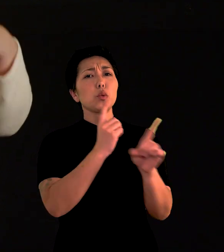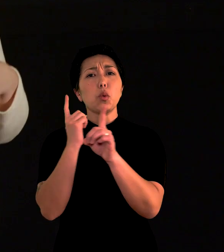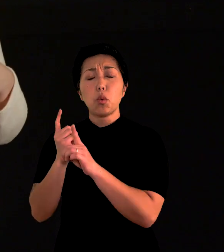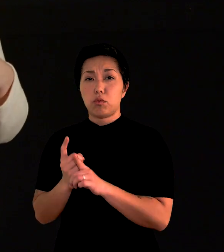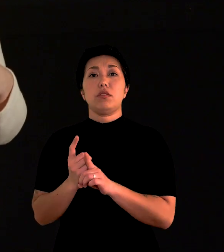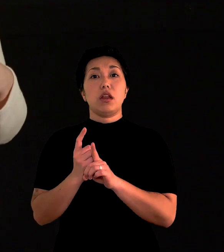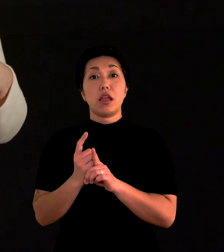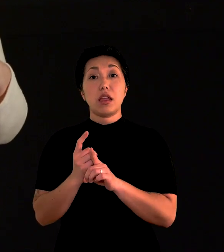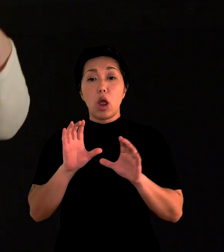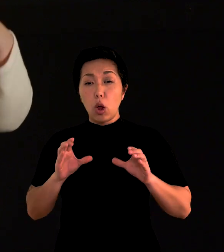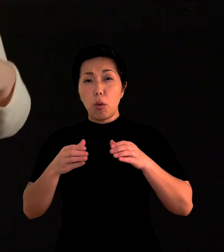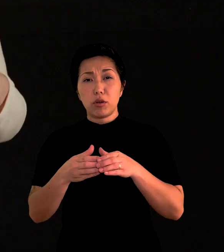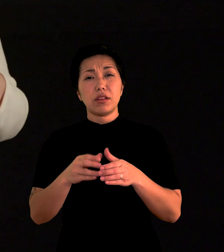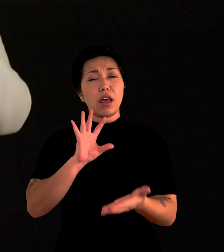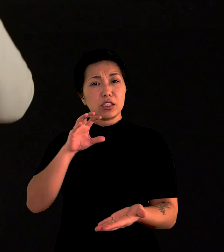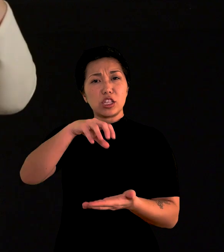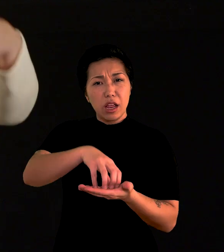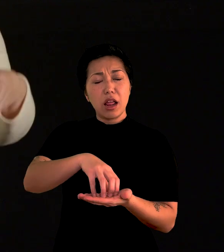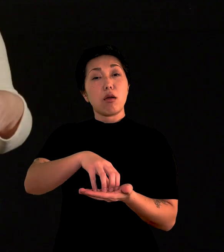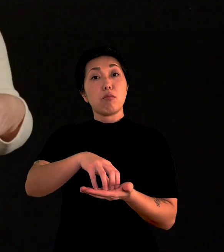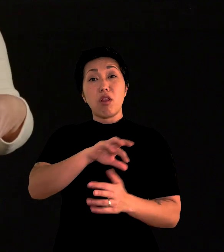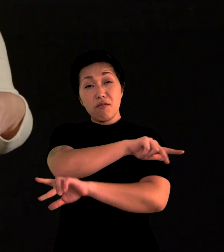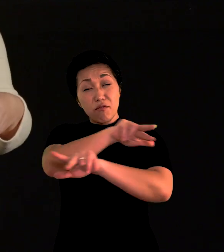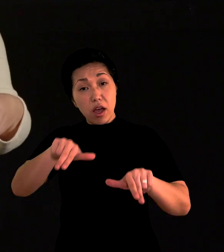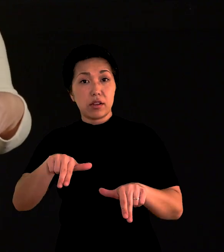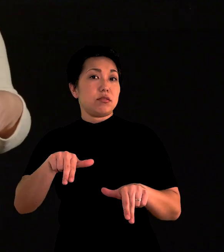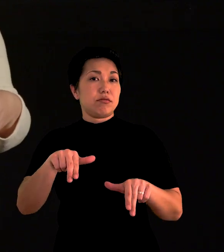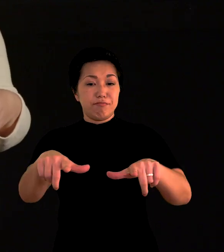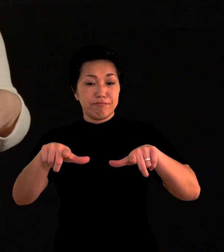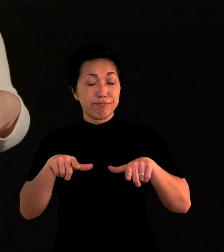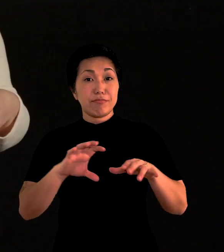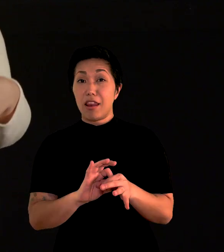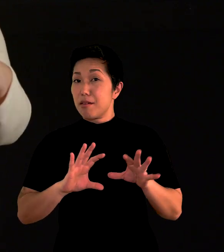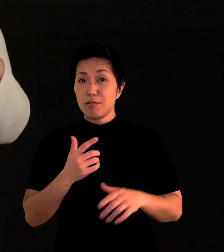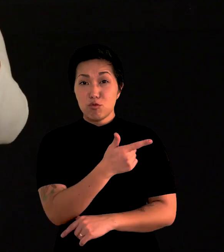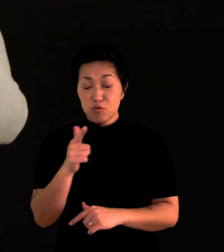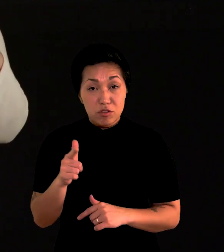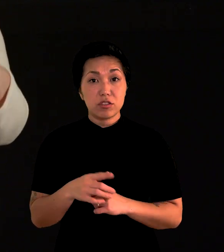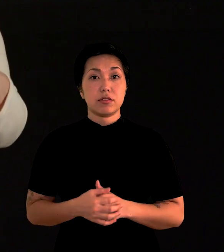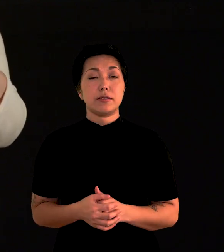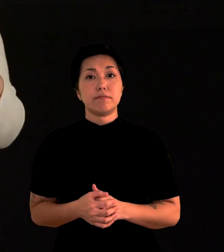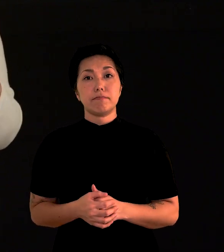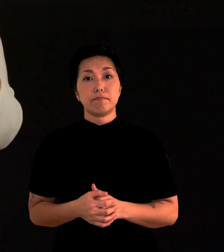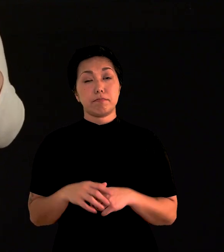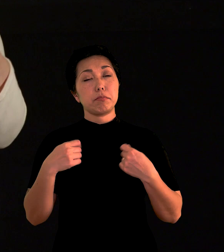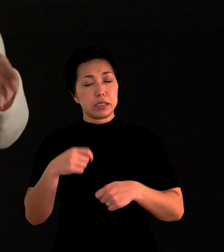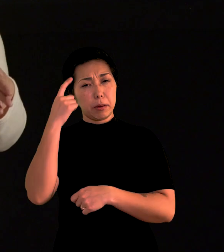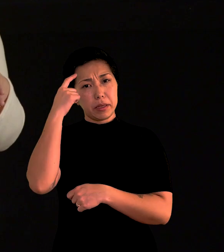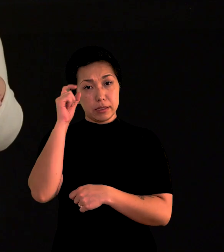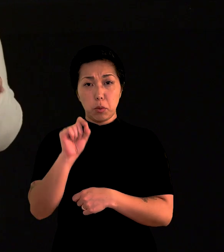diversas comunidades, né, quilombolas não certificadas, né? Então, você tem